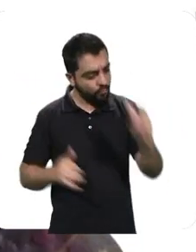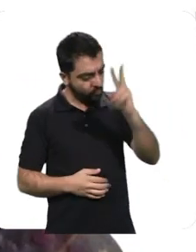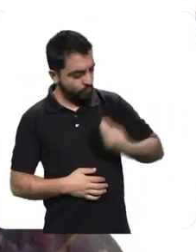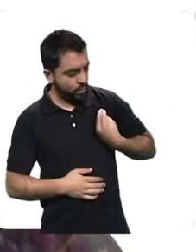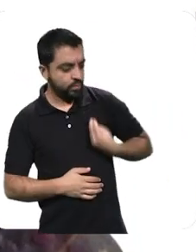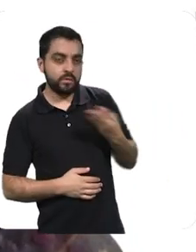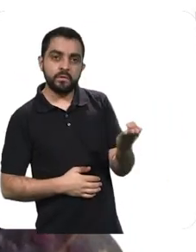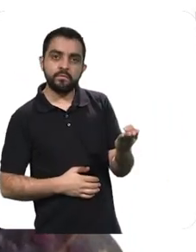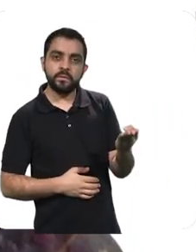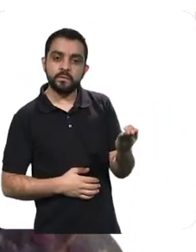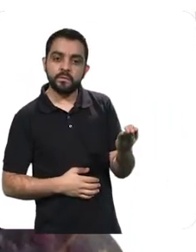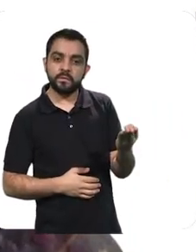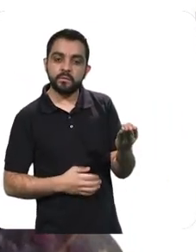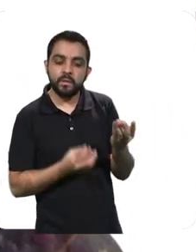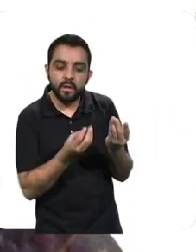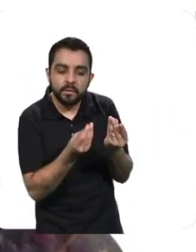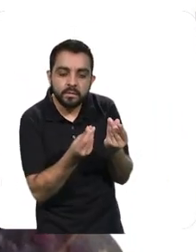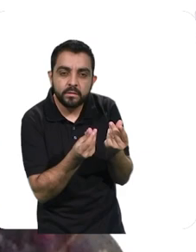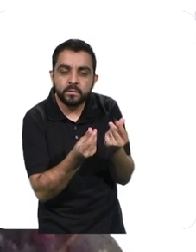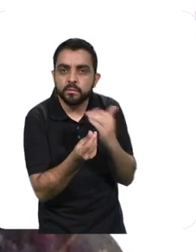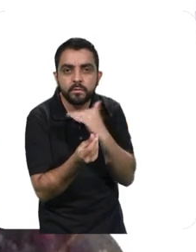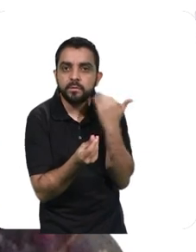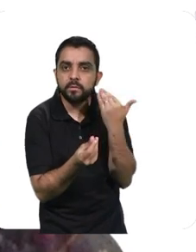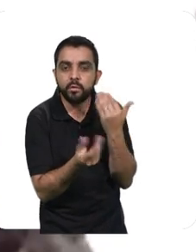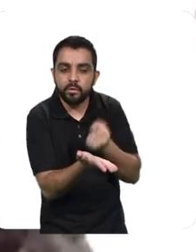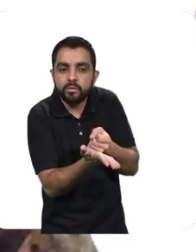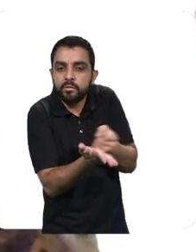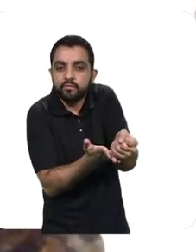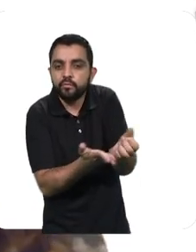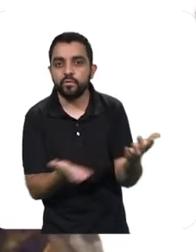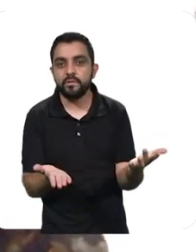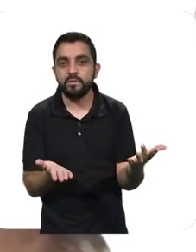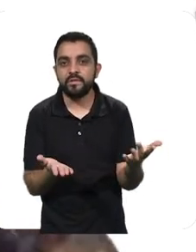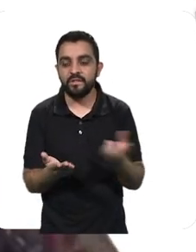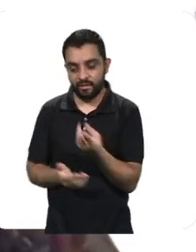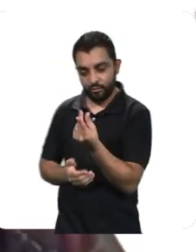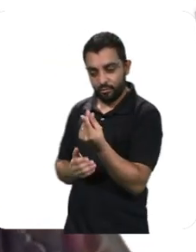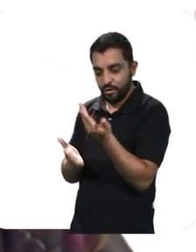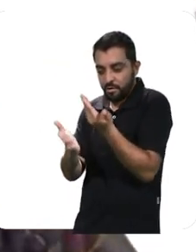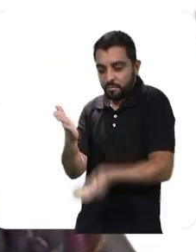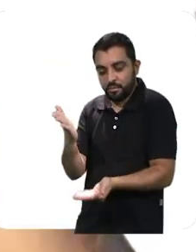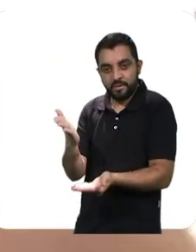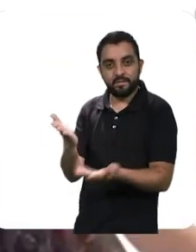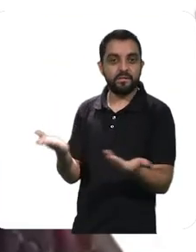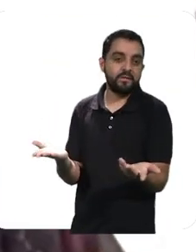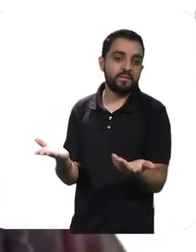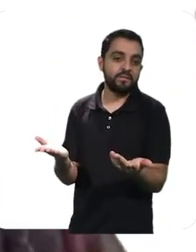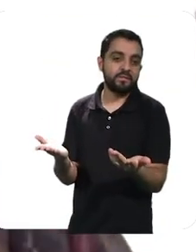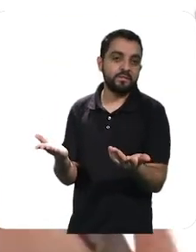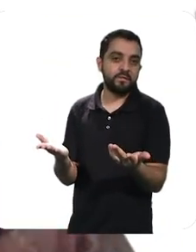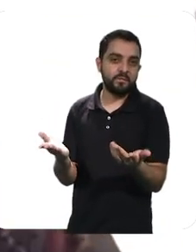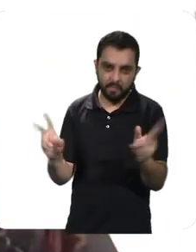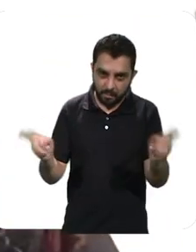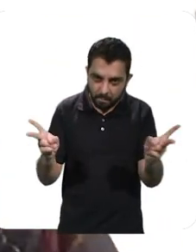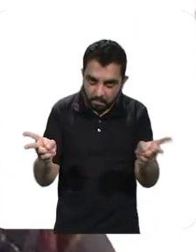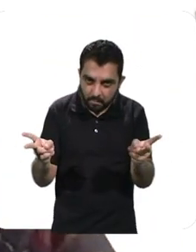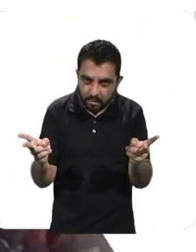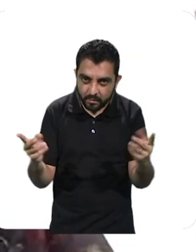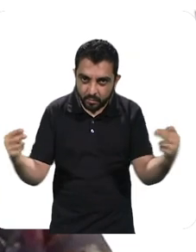da vida, ele é mais sensível. Perder uma vida não é igual a perder